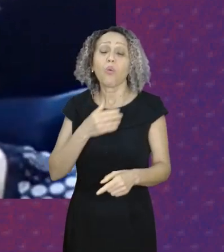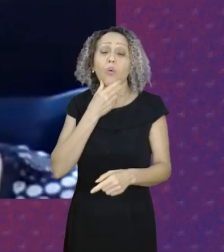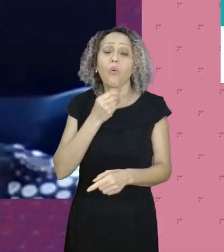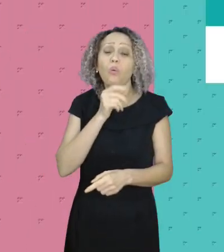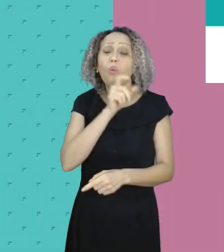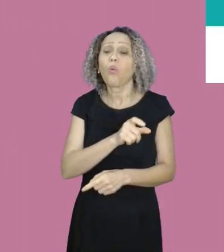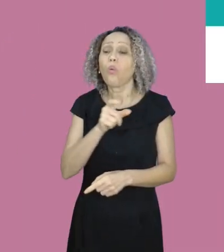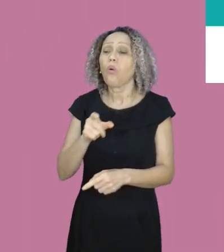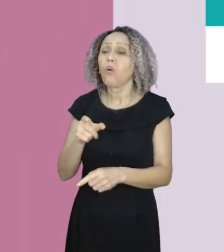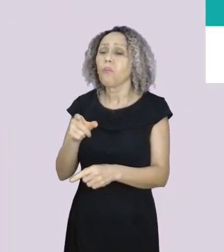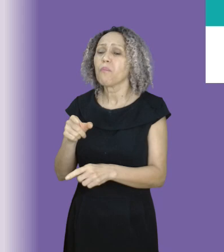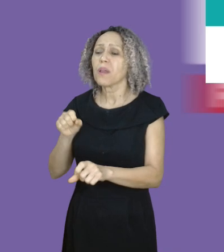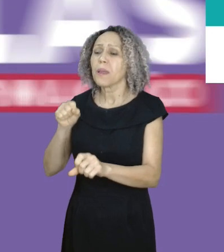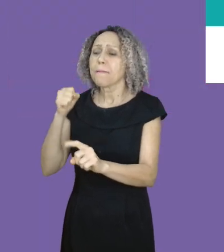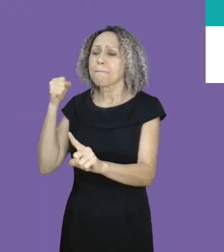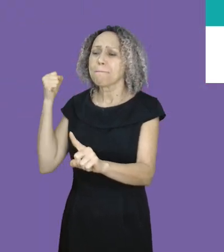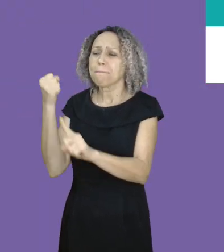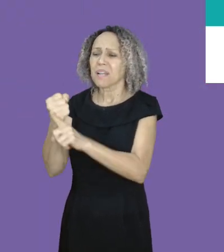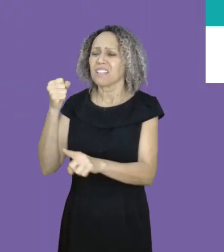mulheres.